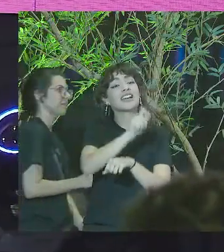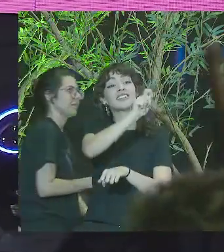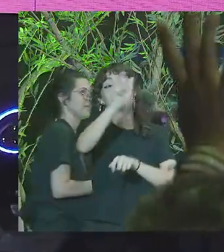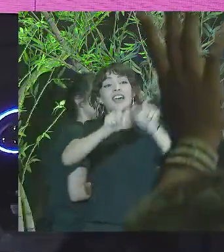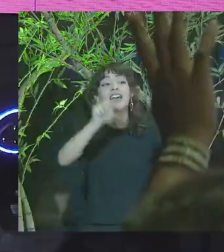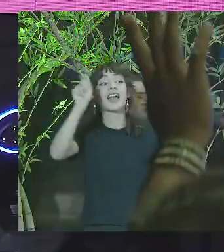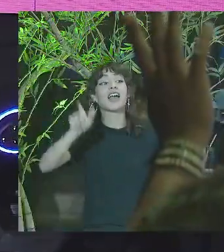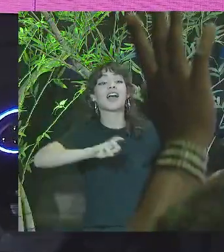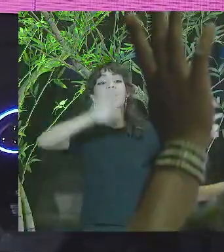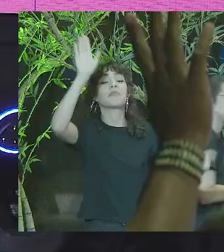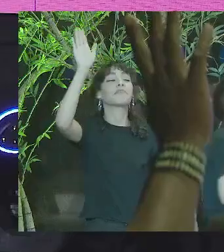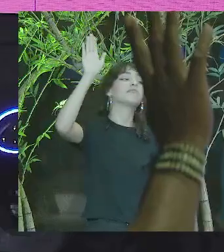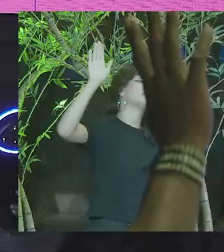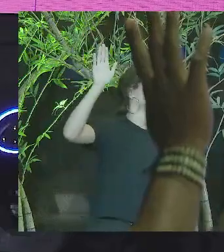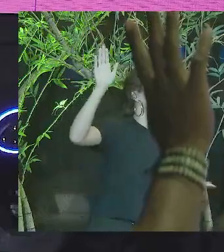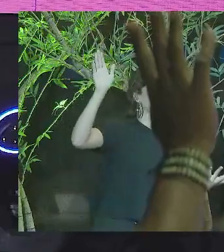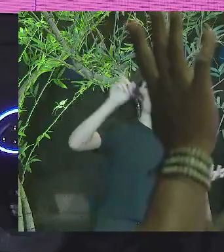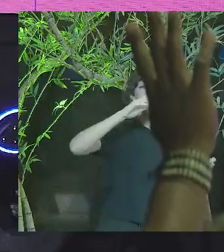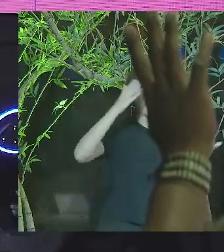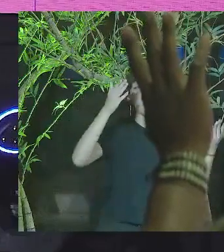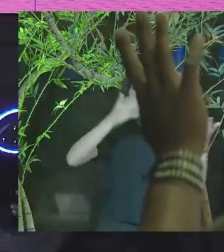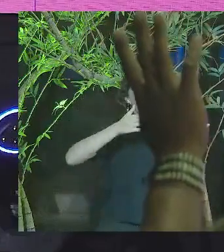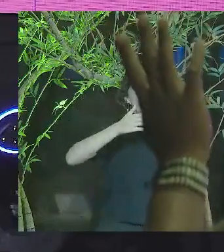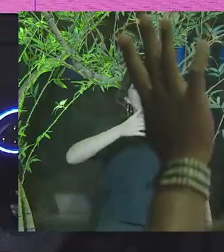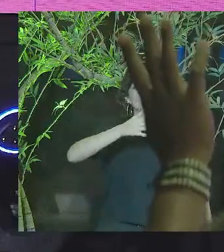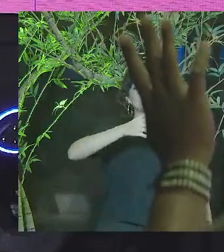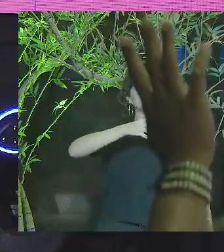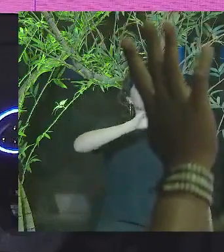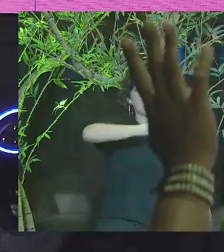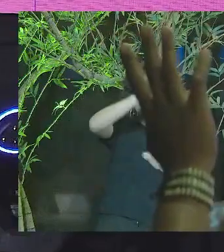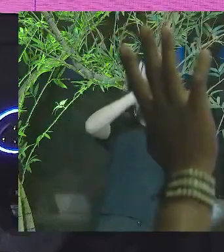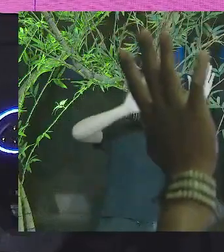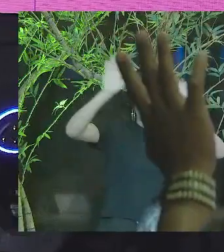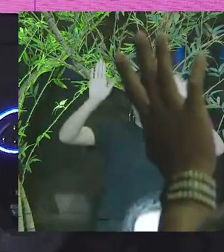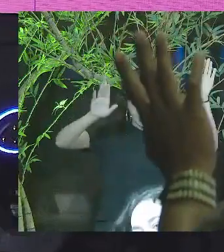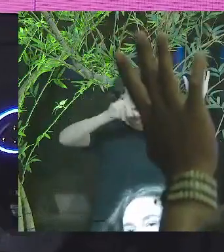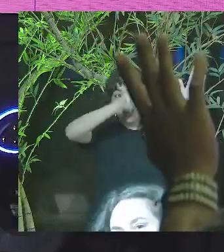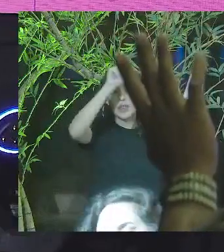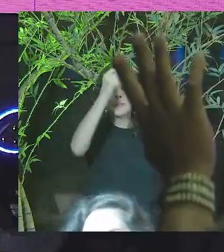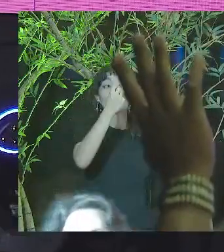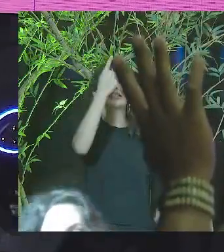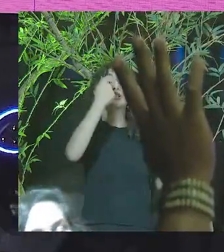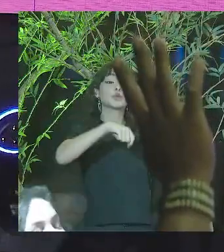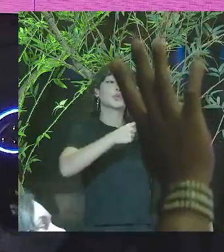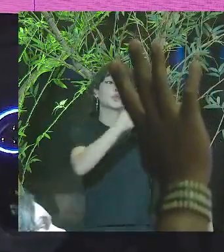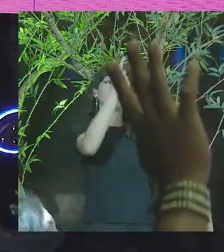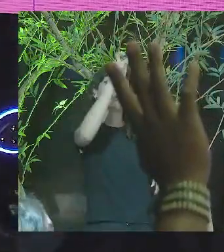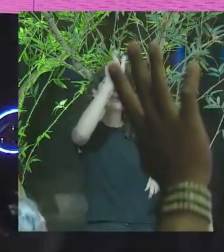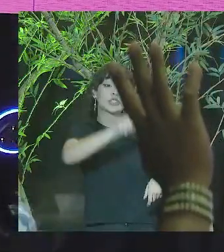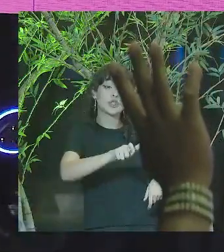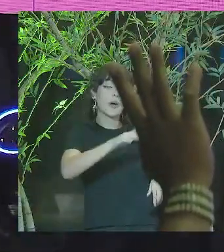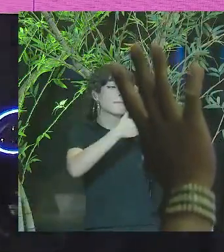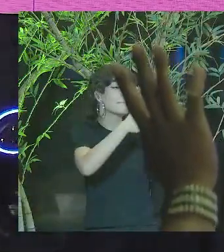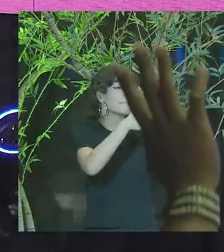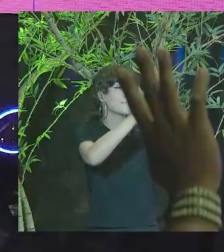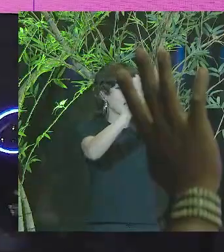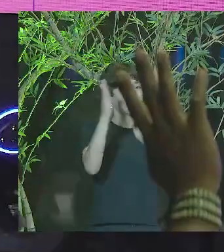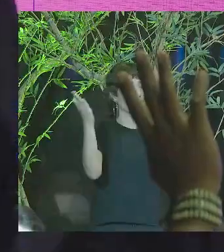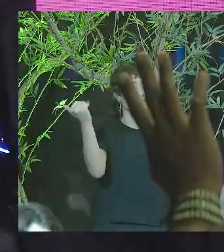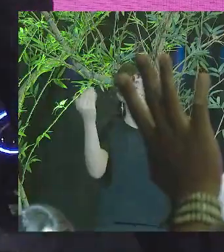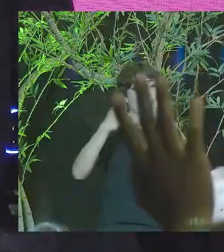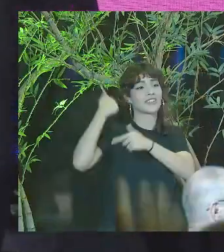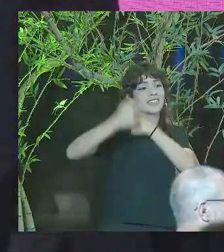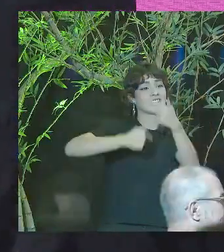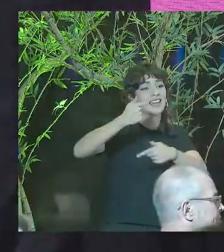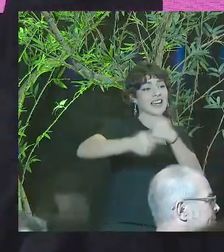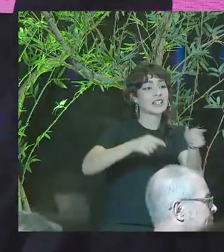ver. Agora, quem dessas mãos levantadas aqui, eu preciso de uma pessoa que é a pessoa mais jovem dessa geração